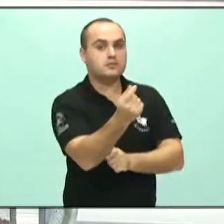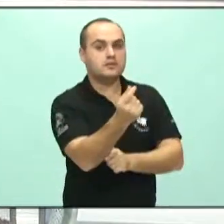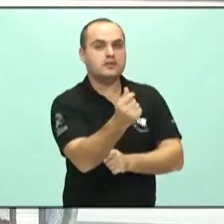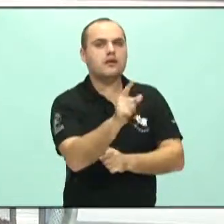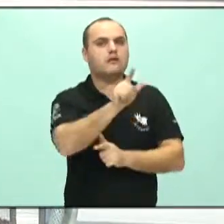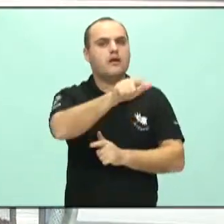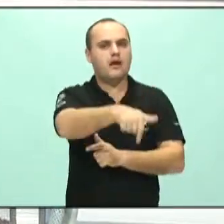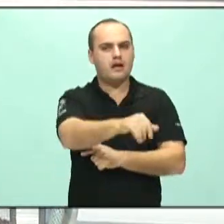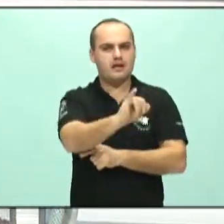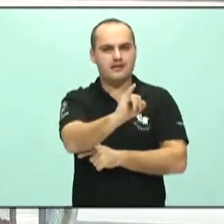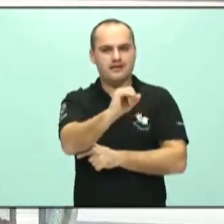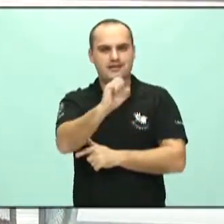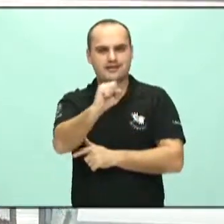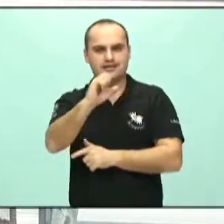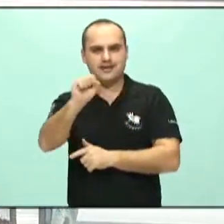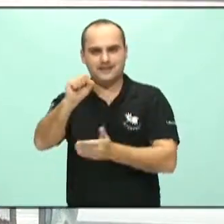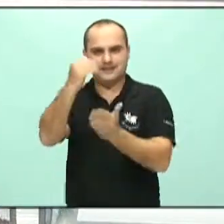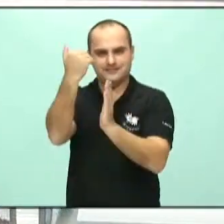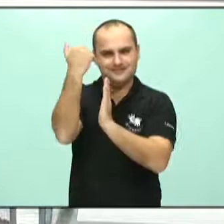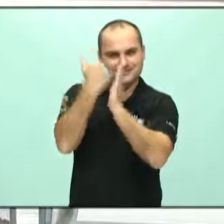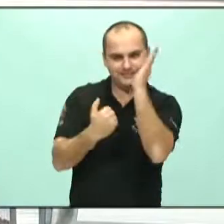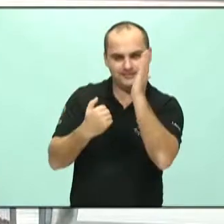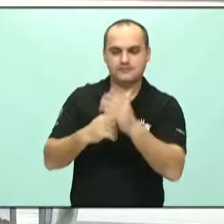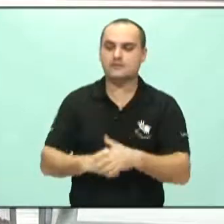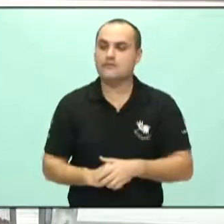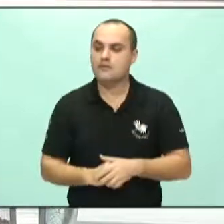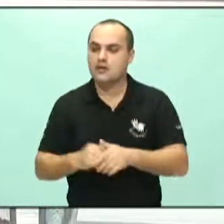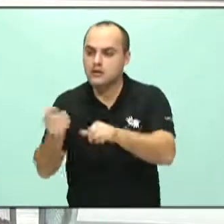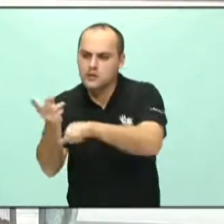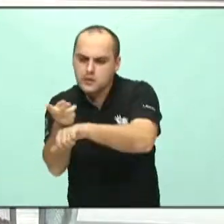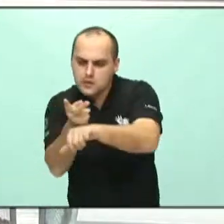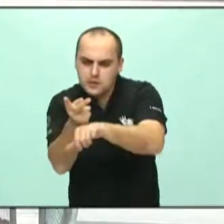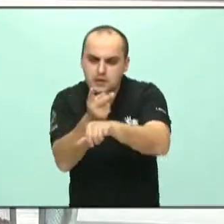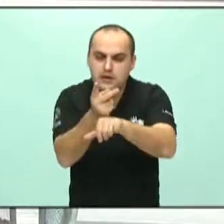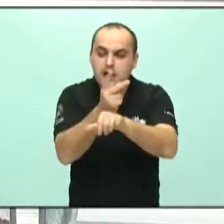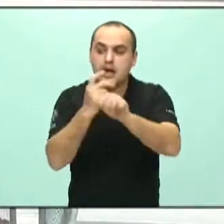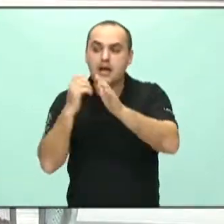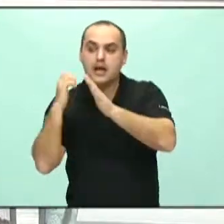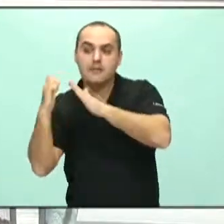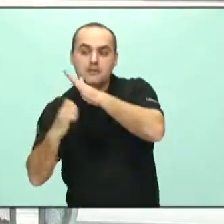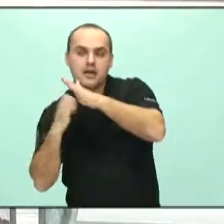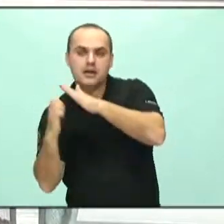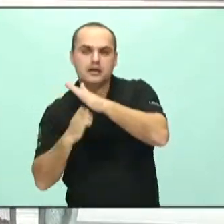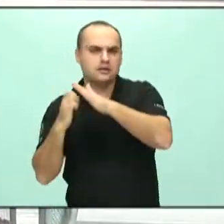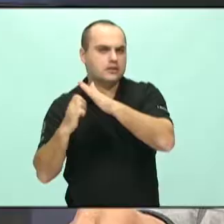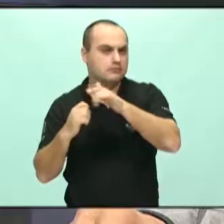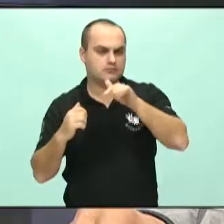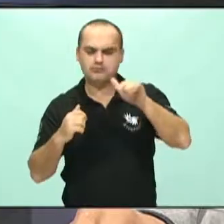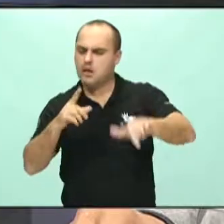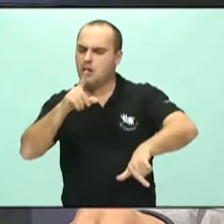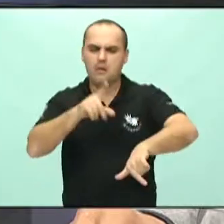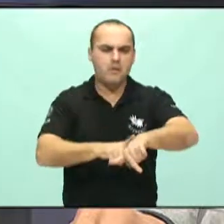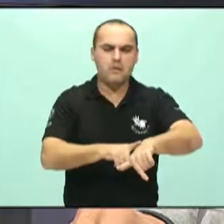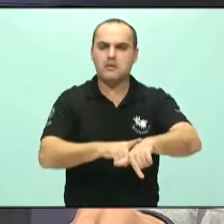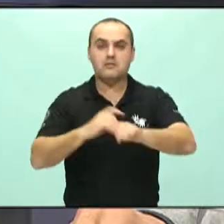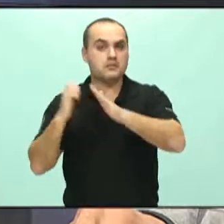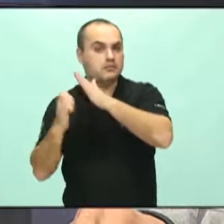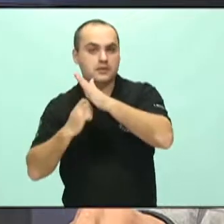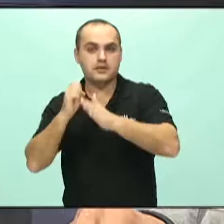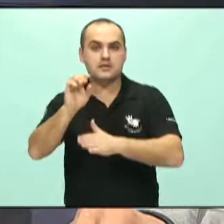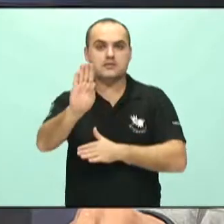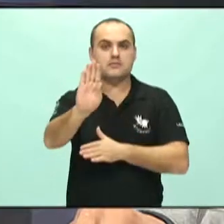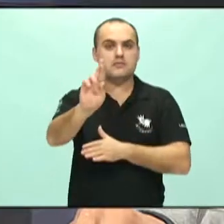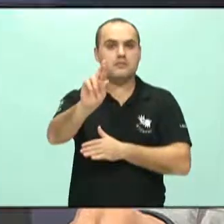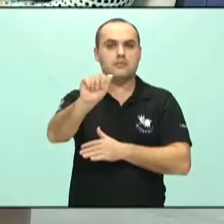isenção fiscal do ISS. Então, buscamos empresas. A empresa que nos apoiou assim, de imediato foi a